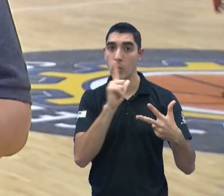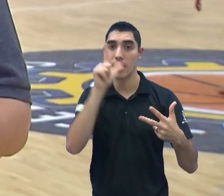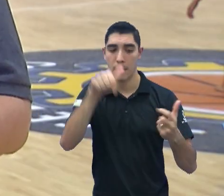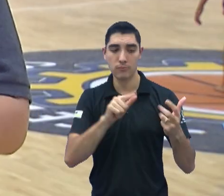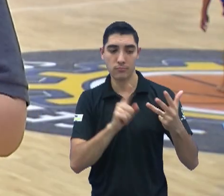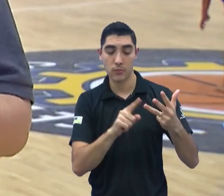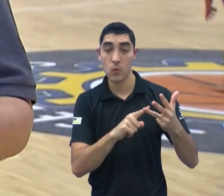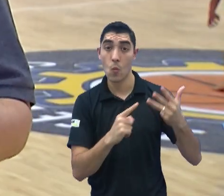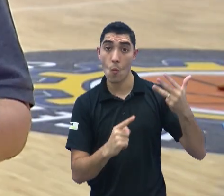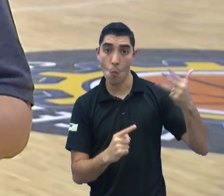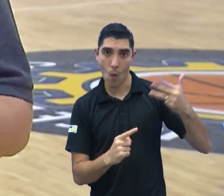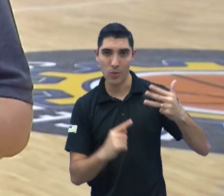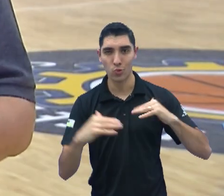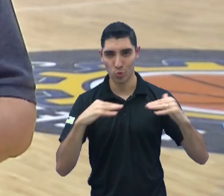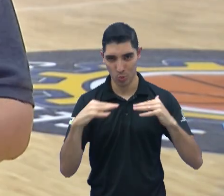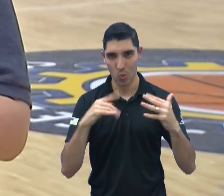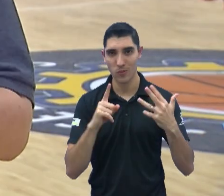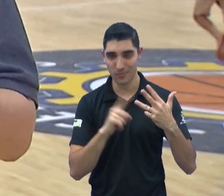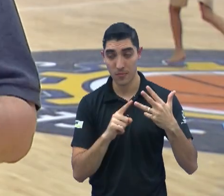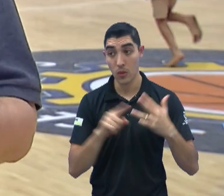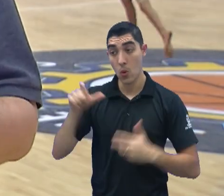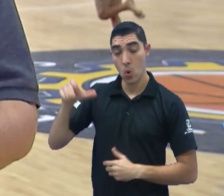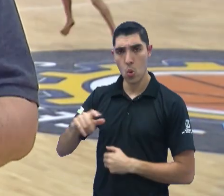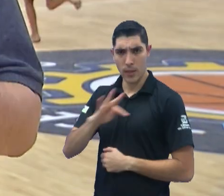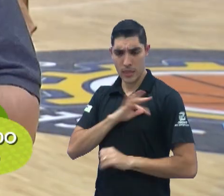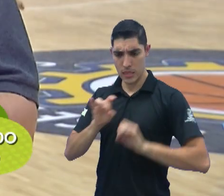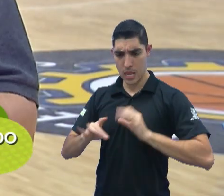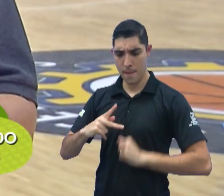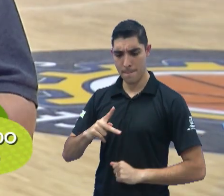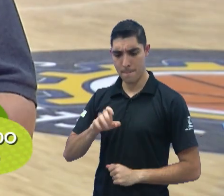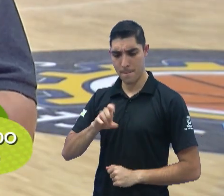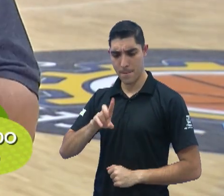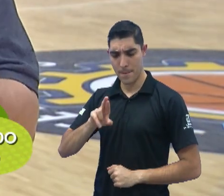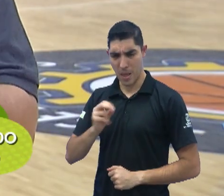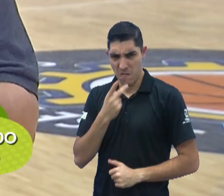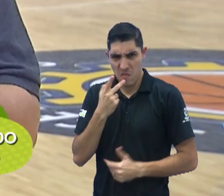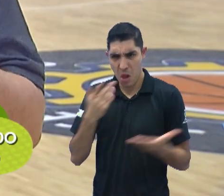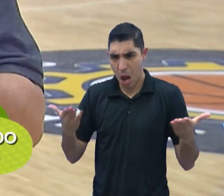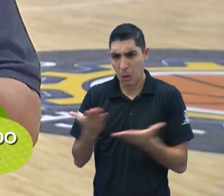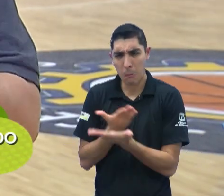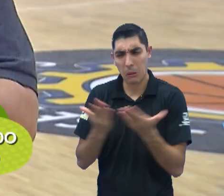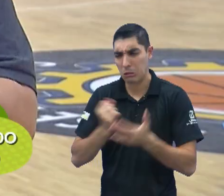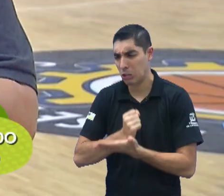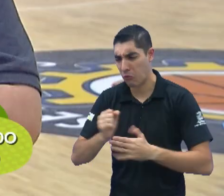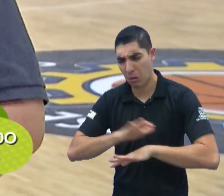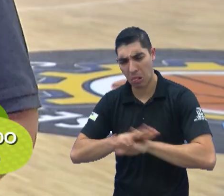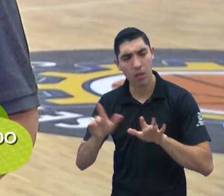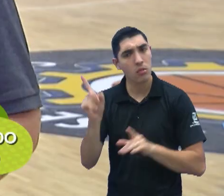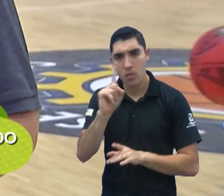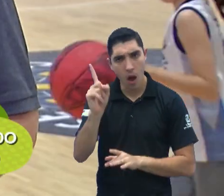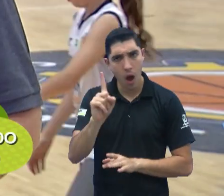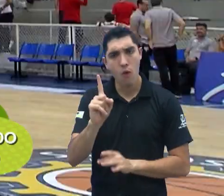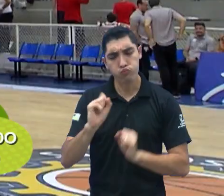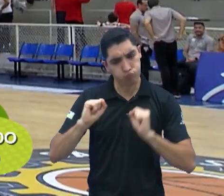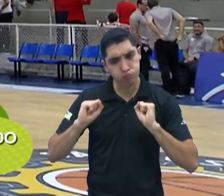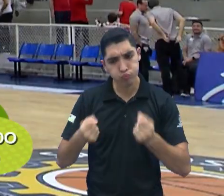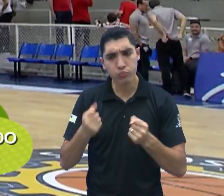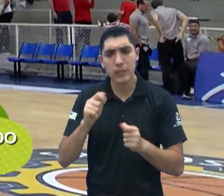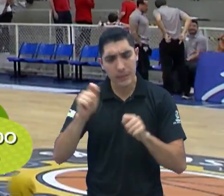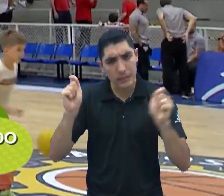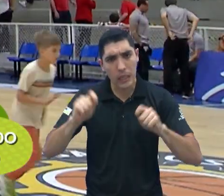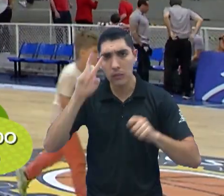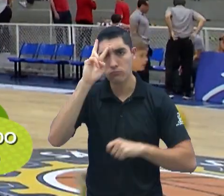melhor de 5. Para o técnico Pedro Moraes, não há nada perdido e a chave está na correção dos erros cometidos dentro de casa. A